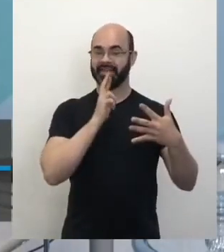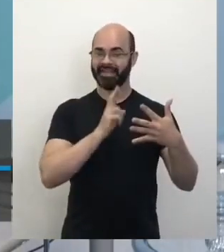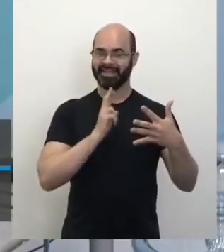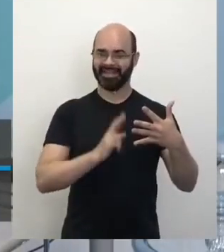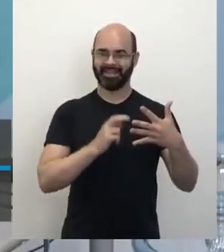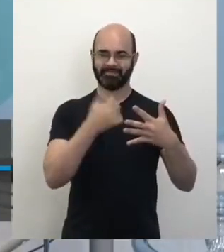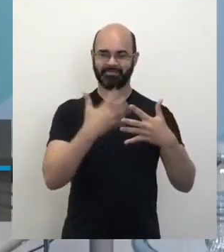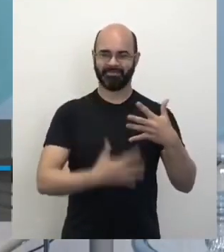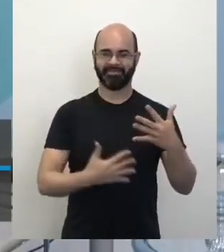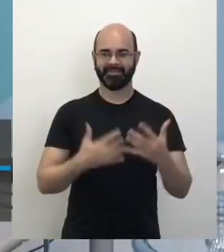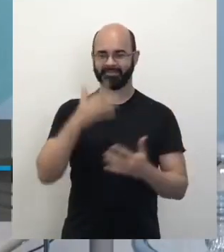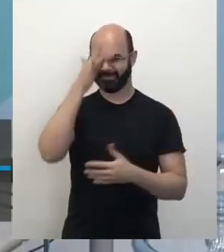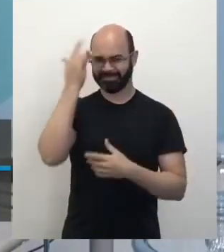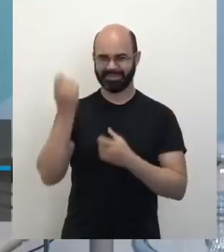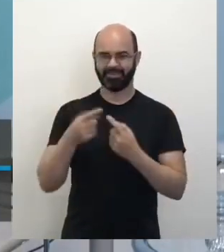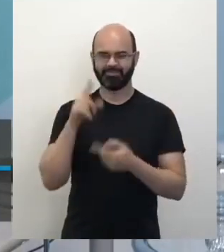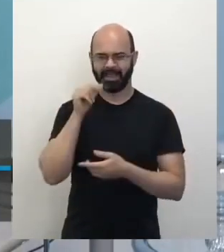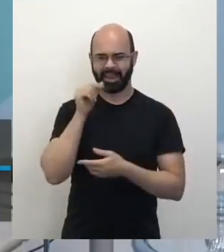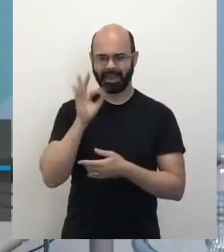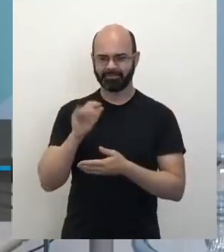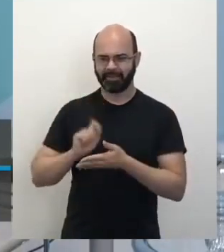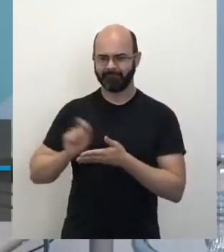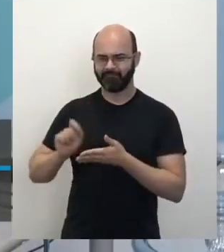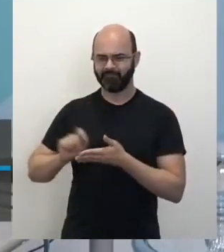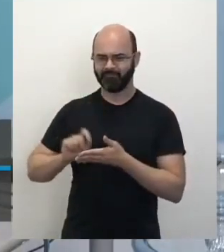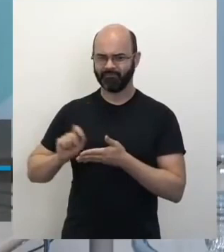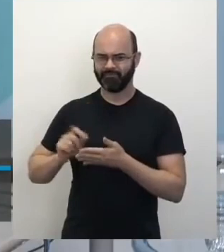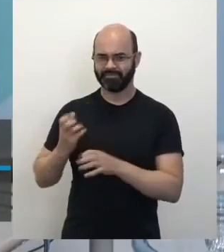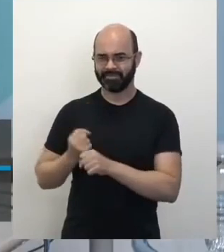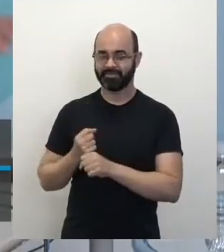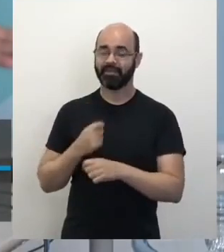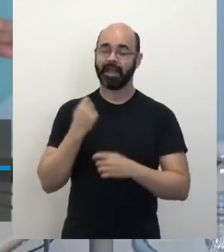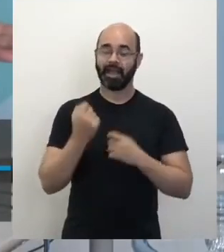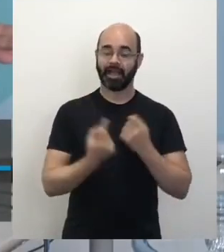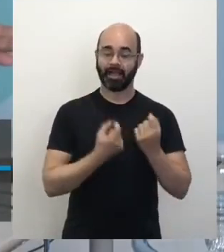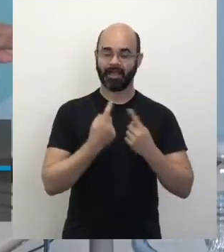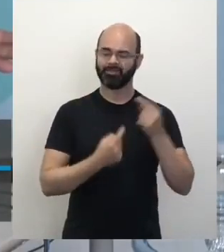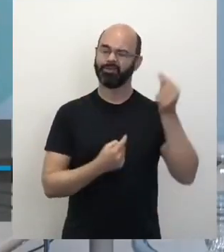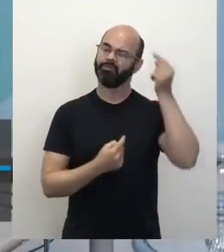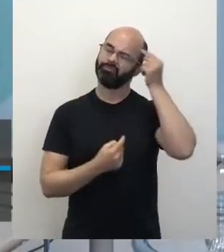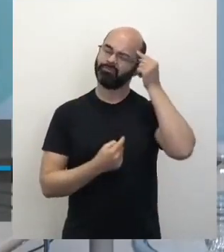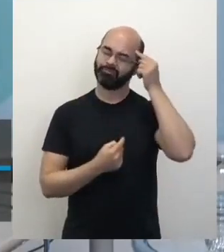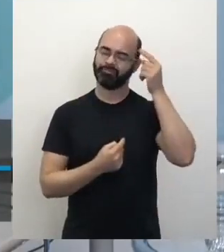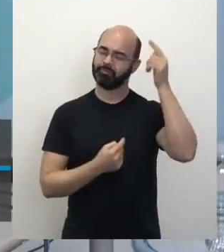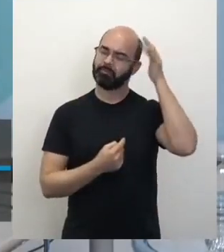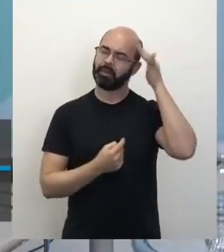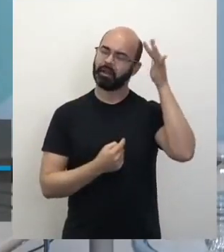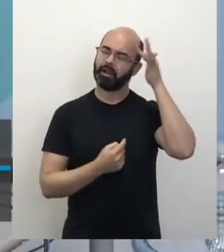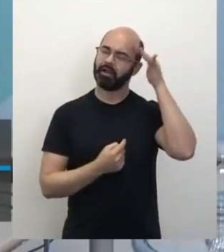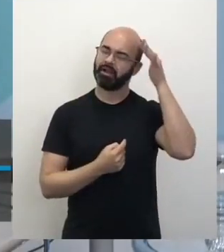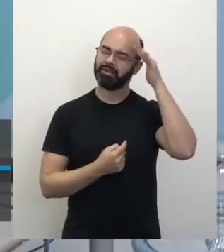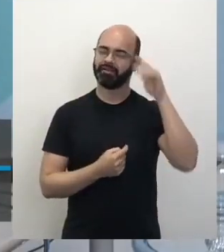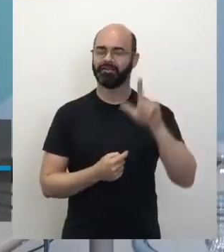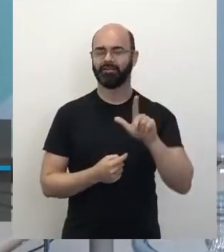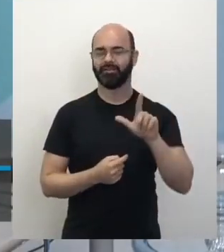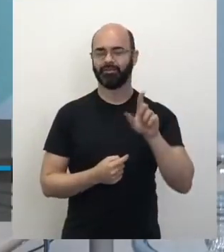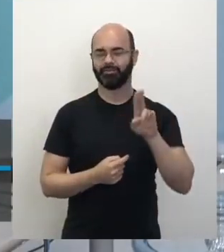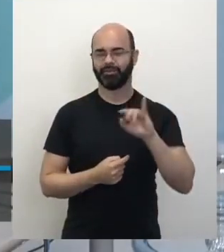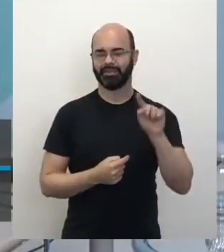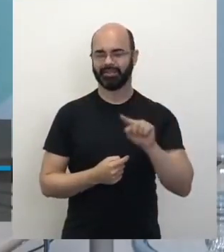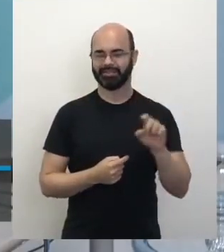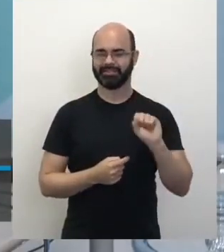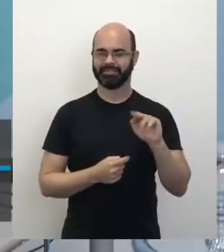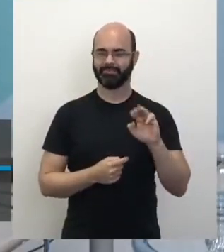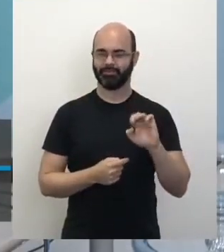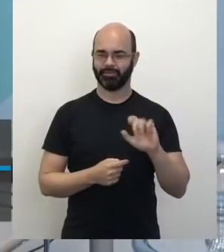eles fizeram a conta lá na ponta do lápis e teve gente que fez a conta de cabeça. Então nós tivemos aí os alunos Luiz, Samuel e Guilherme da Escola